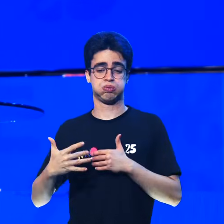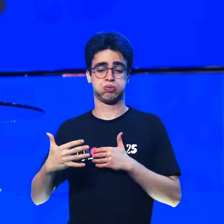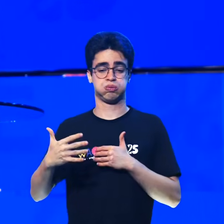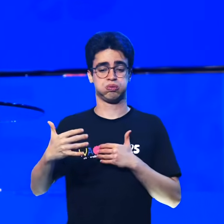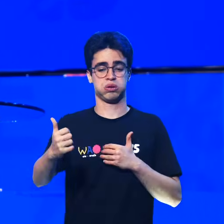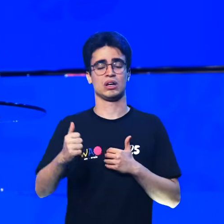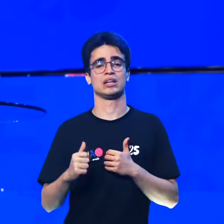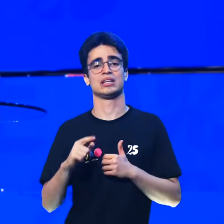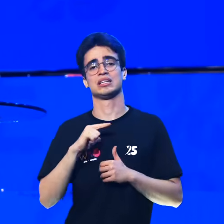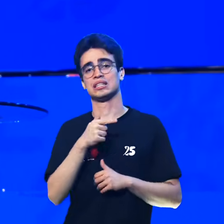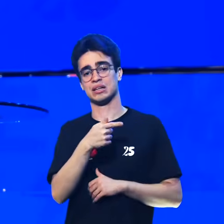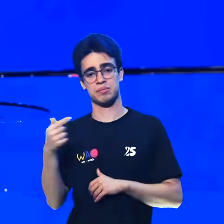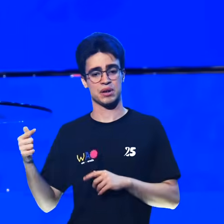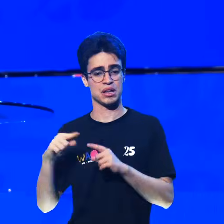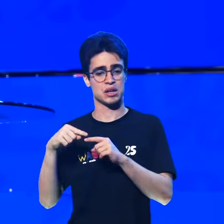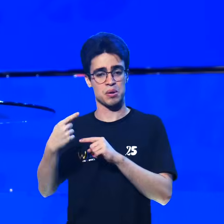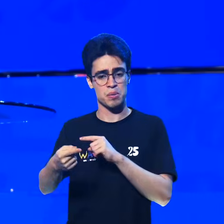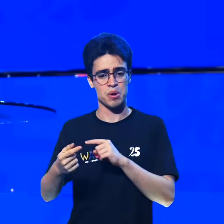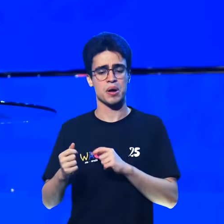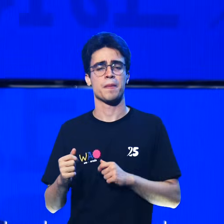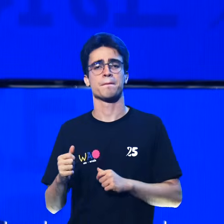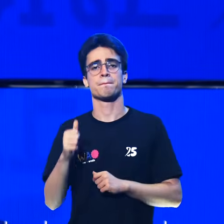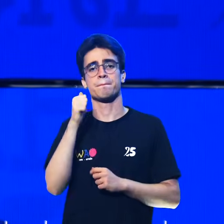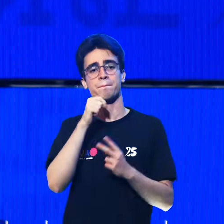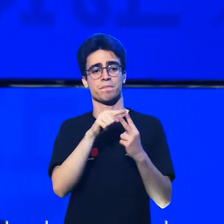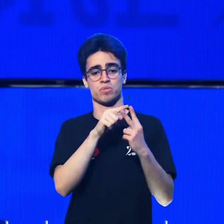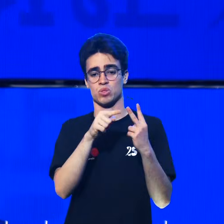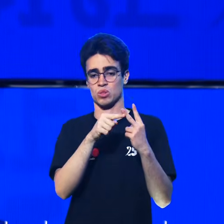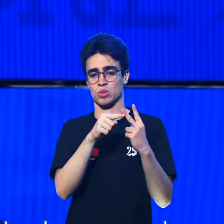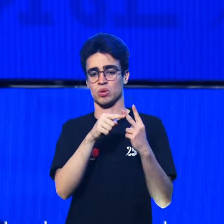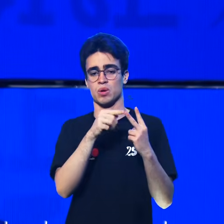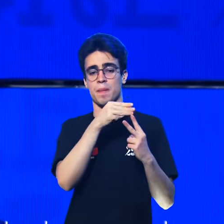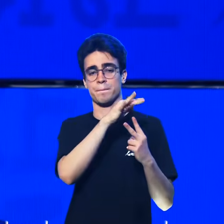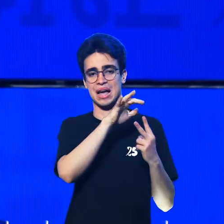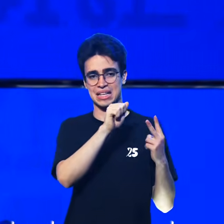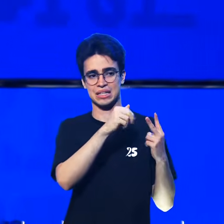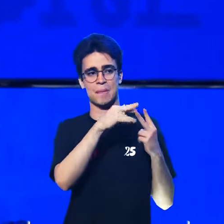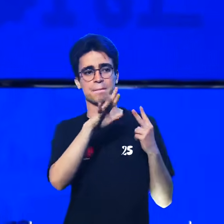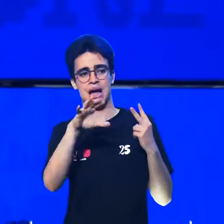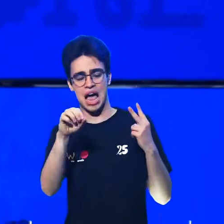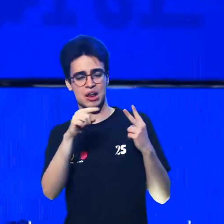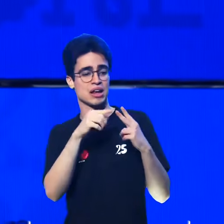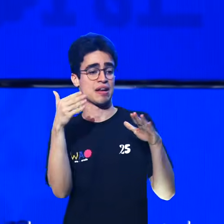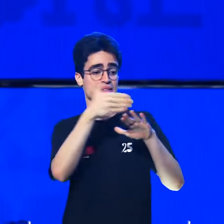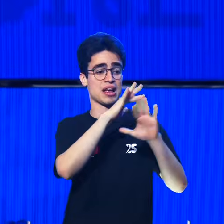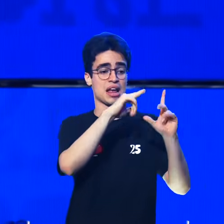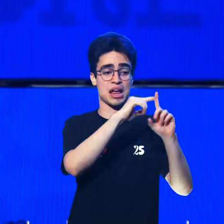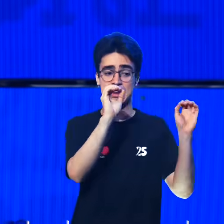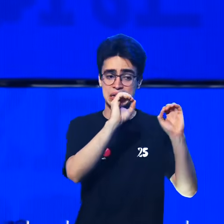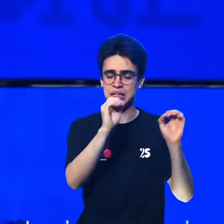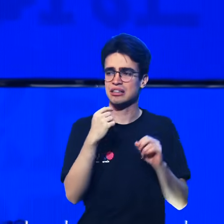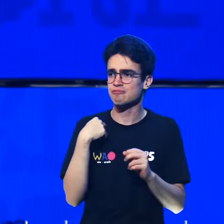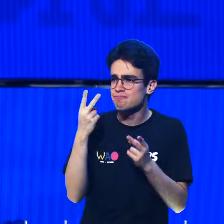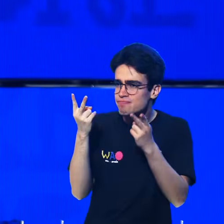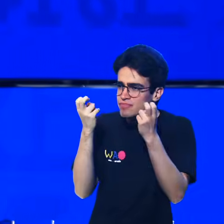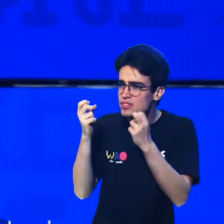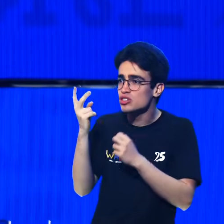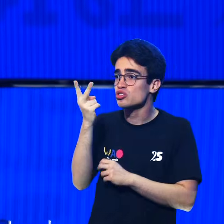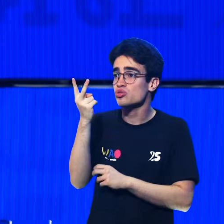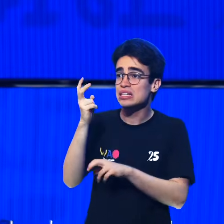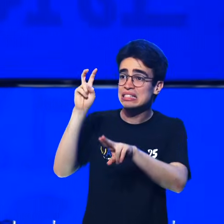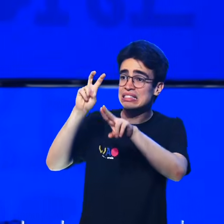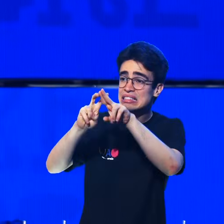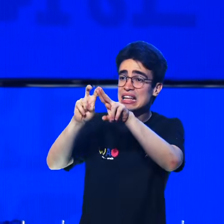Algumas semanas depois, a Márcia e o Mário, que nunca vinham à igreja, eu percebi eles sentados lá na última